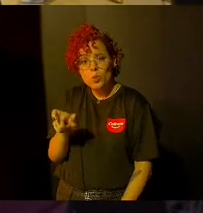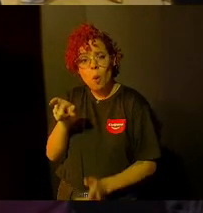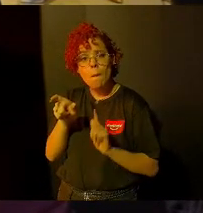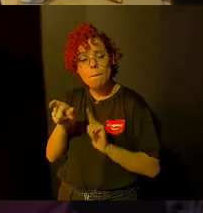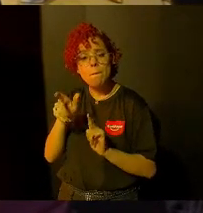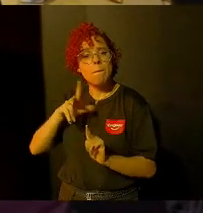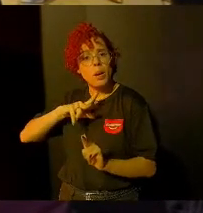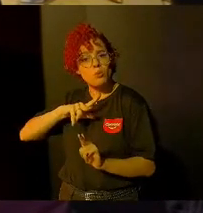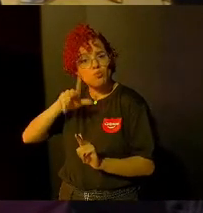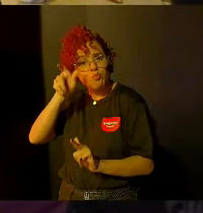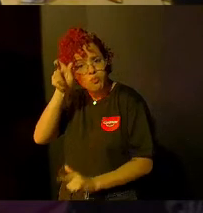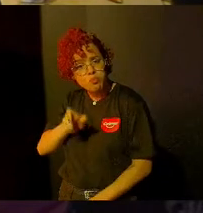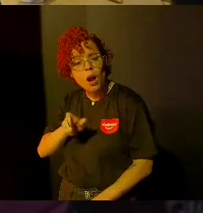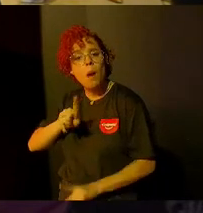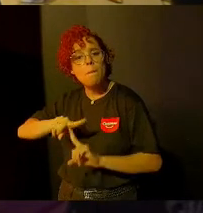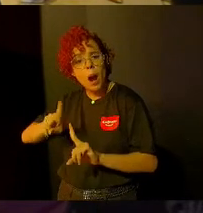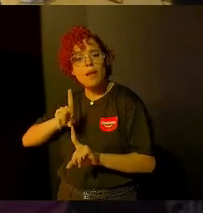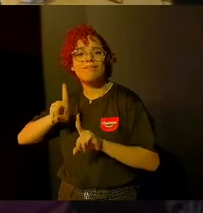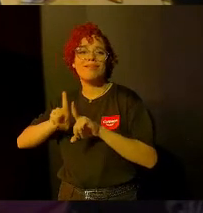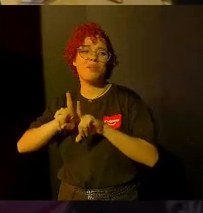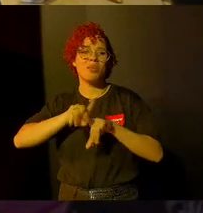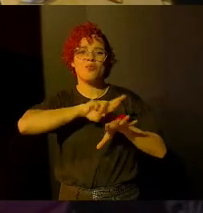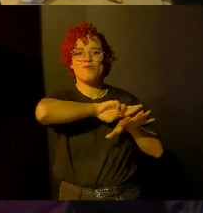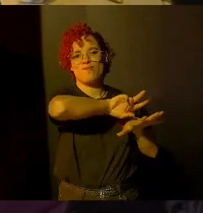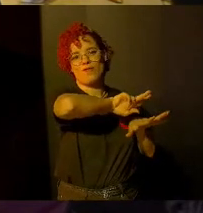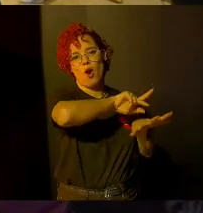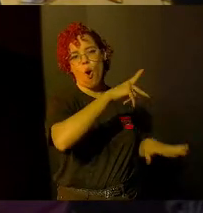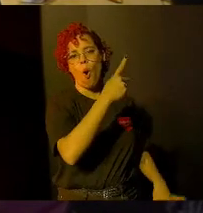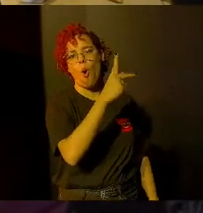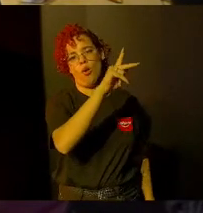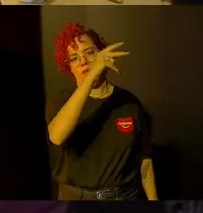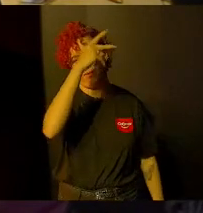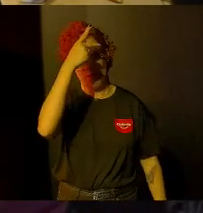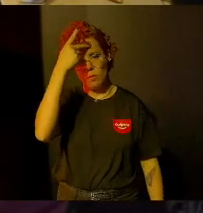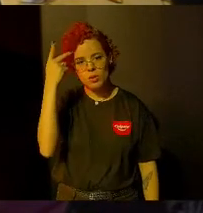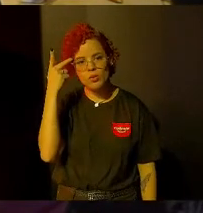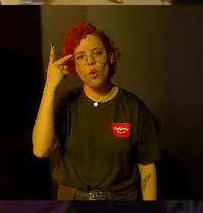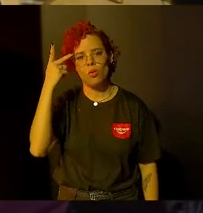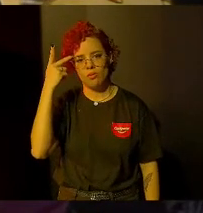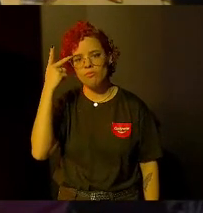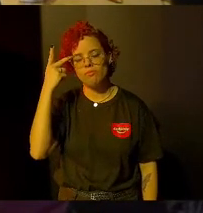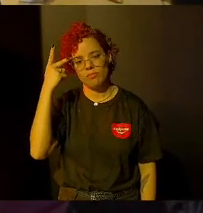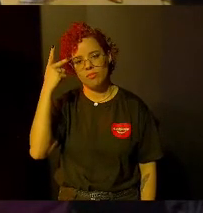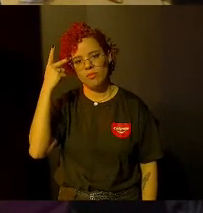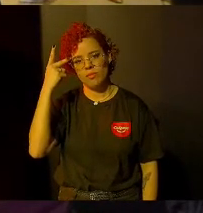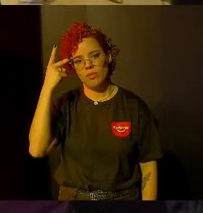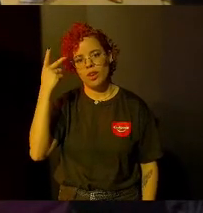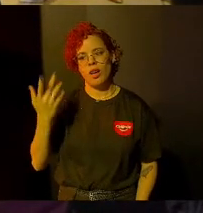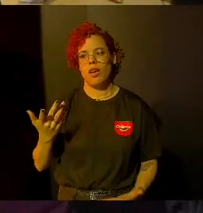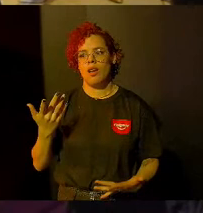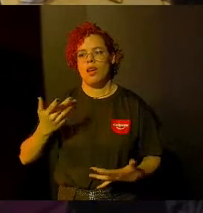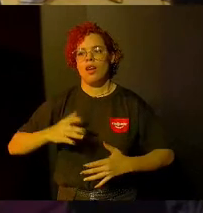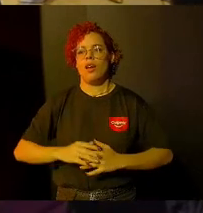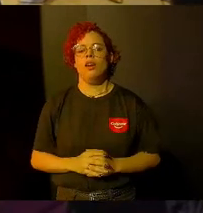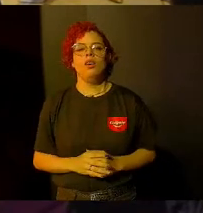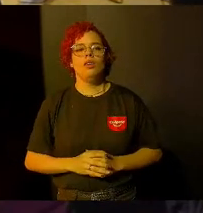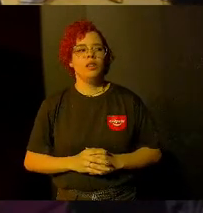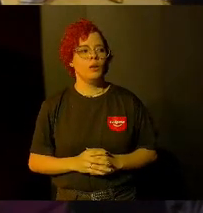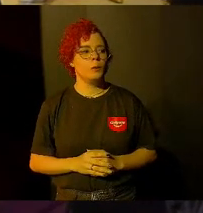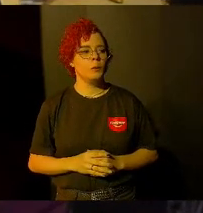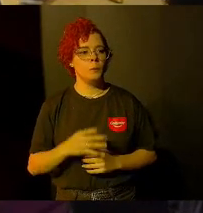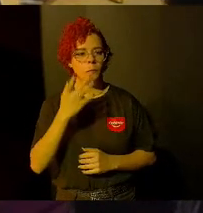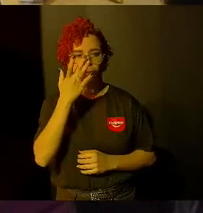também a história de muita gente que viveu dos quartinhos de fundos né da classe média no Brasil todo